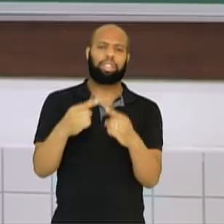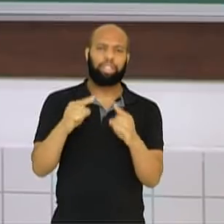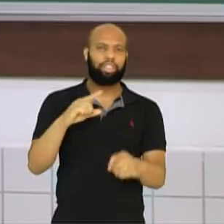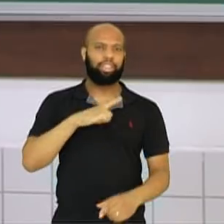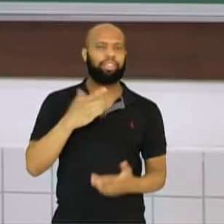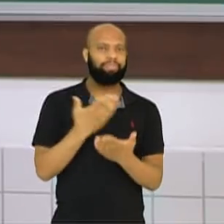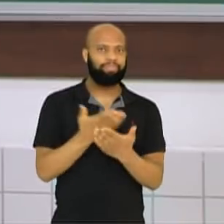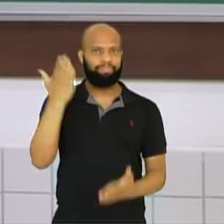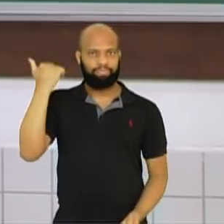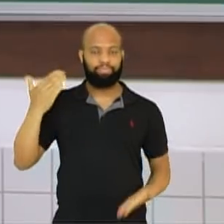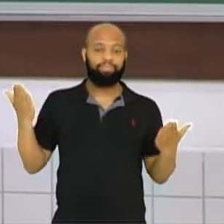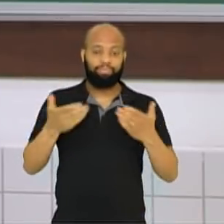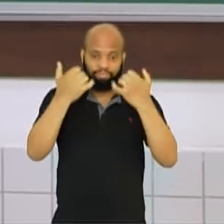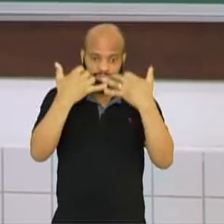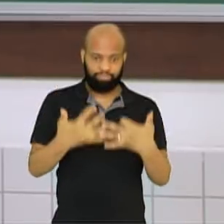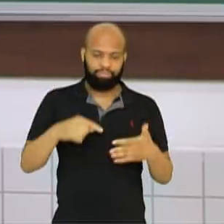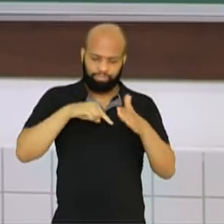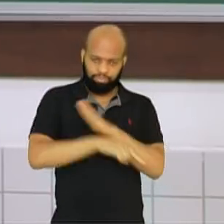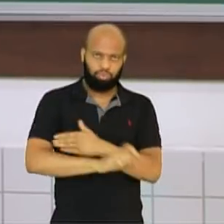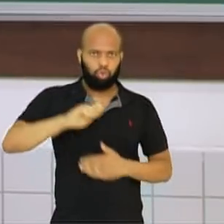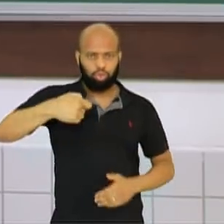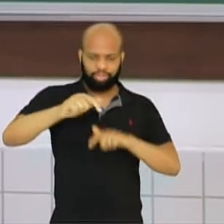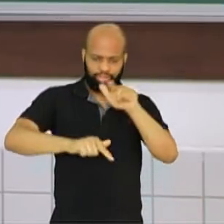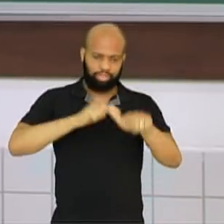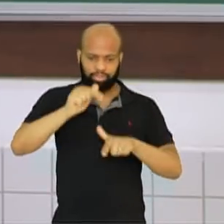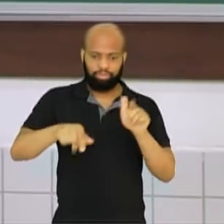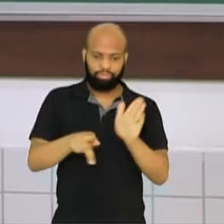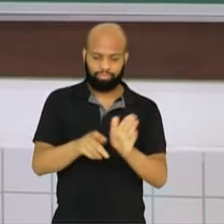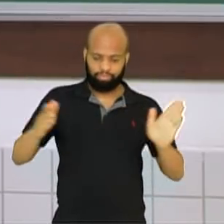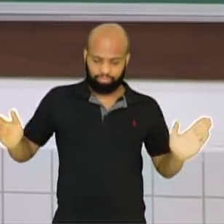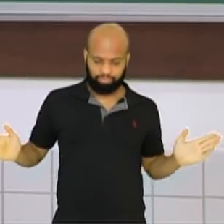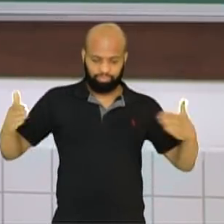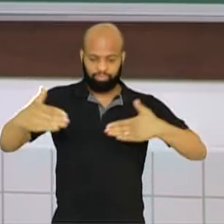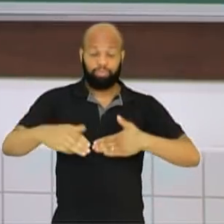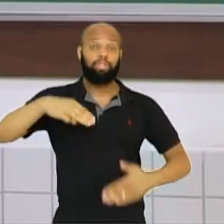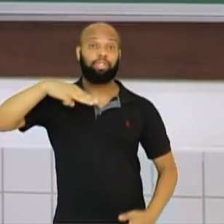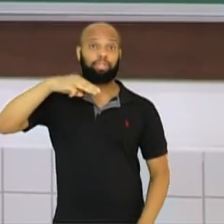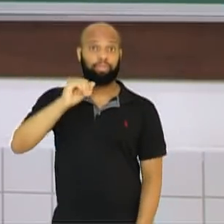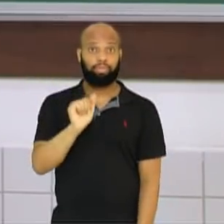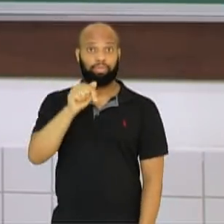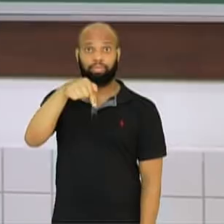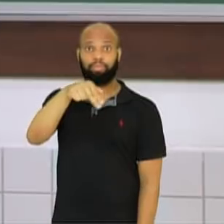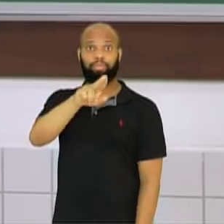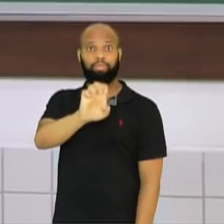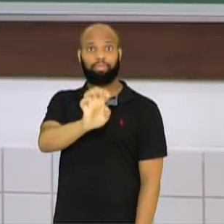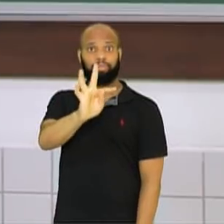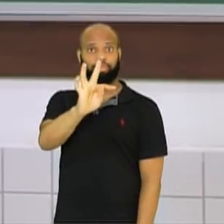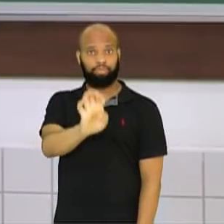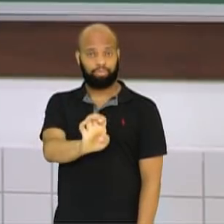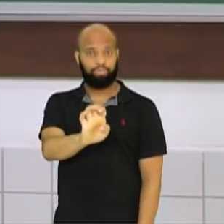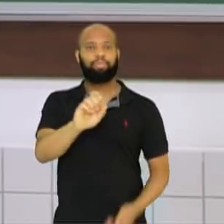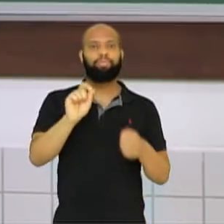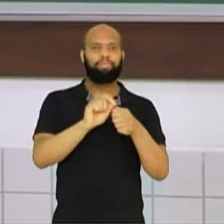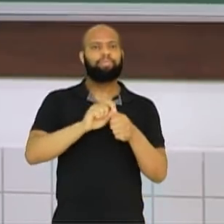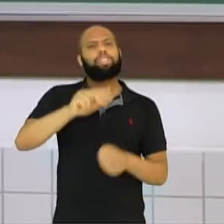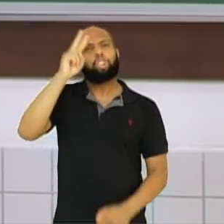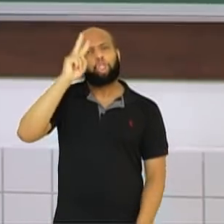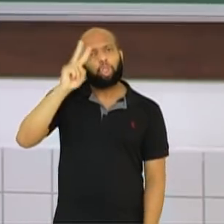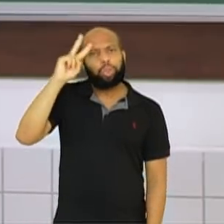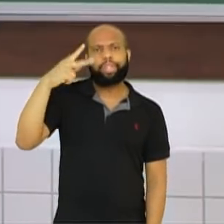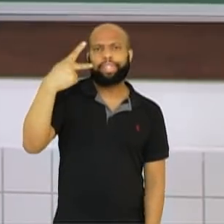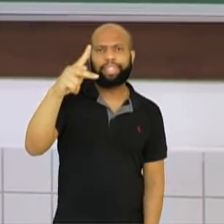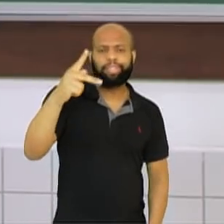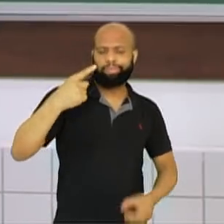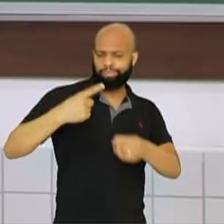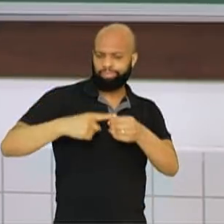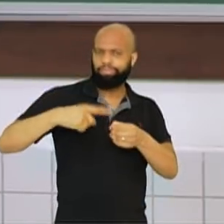passada. Vamos explicar um pouco mais sobre esse trabalho da maquete, da produção, sobre a história de vocês, do patrimônio da sua cidade, do